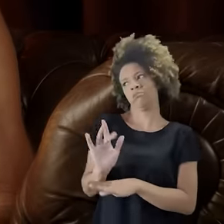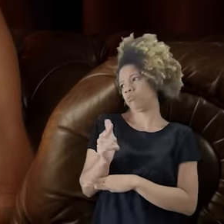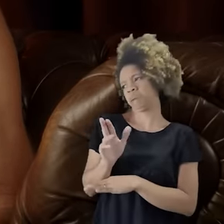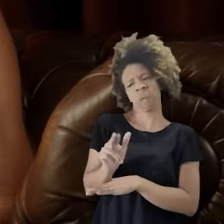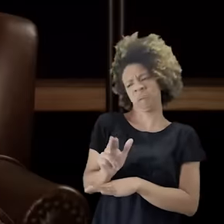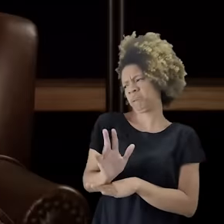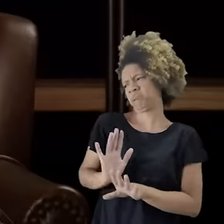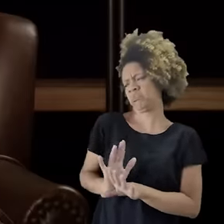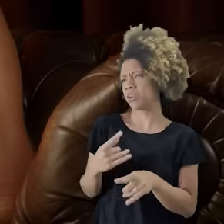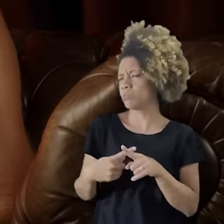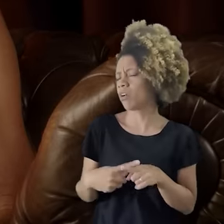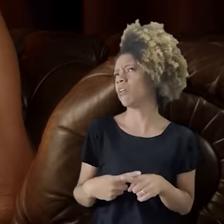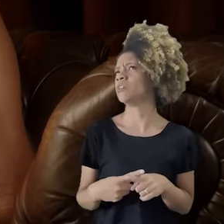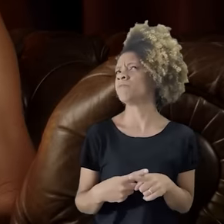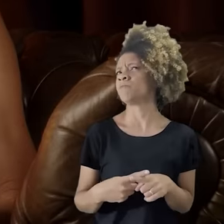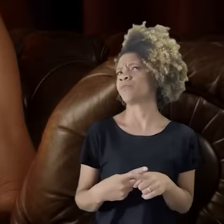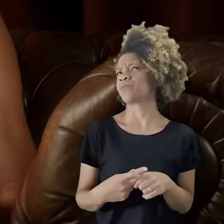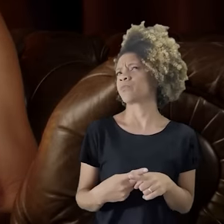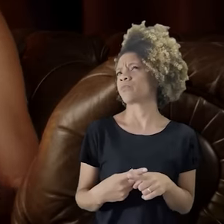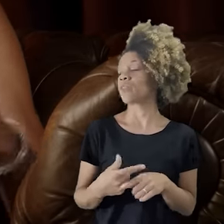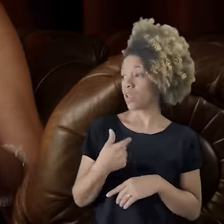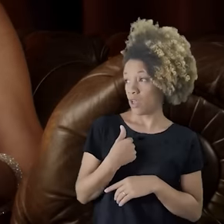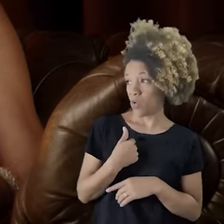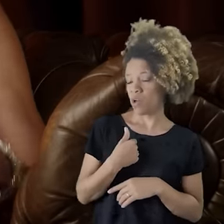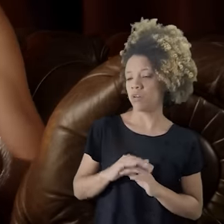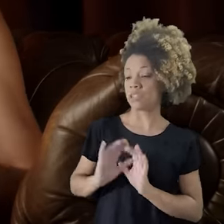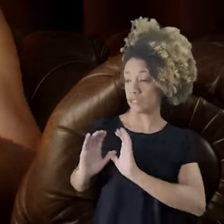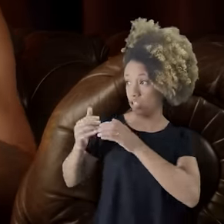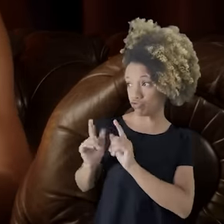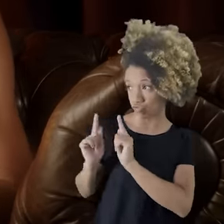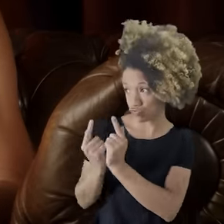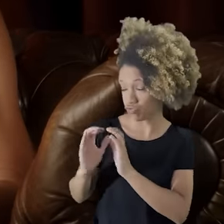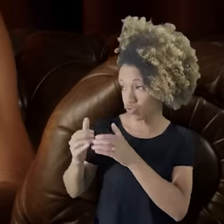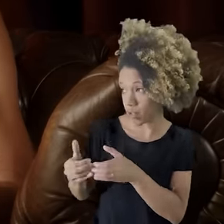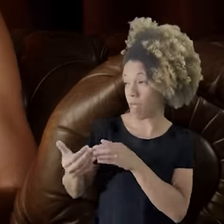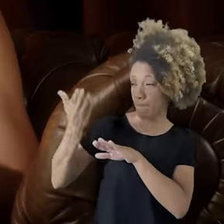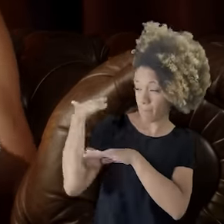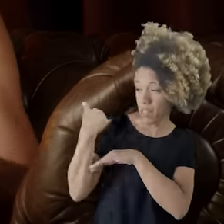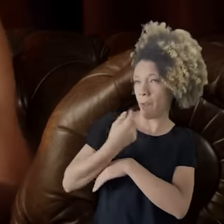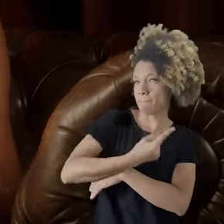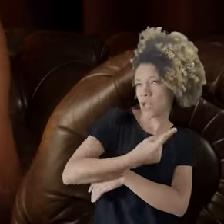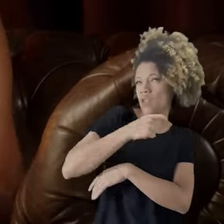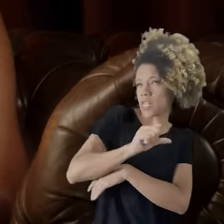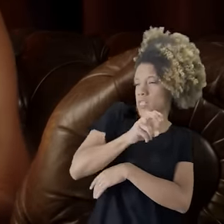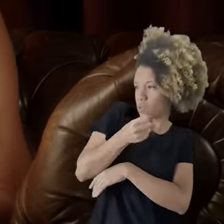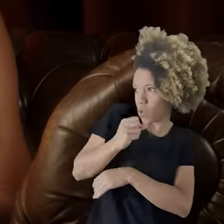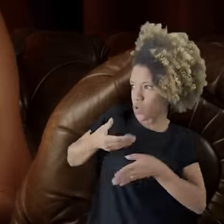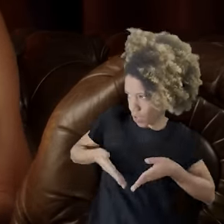nunca porque como eu venho dessa geração antiga eu nasci em